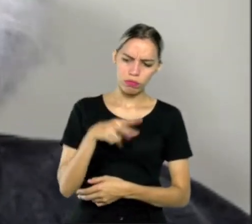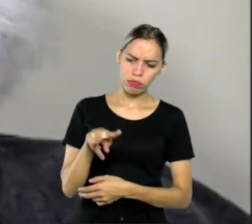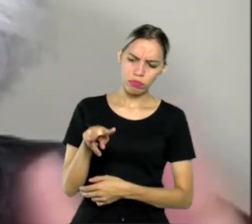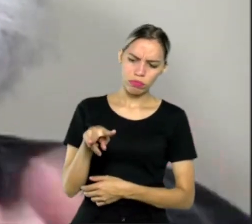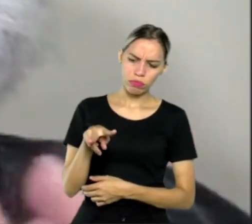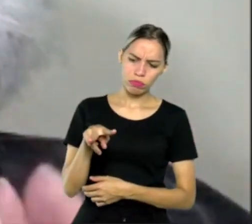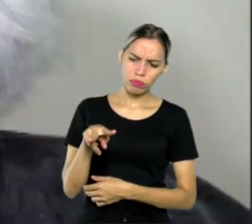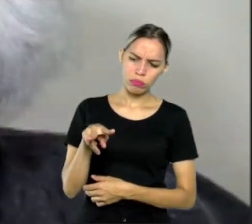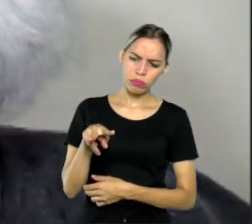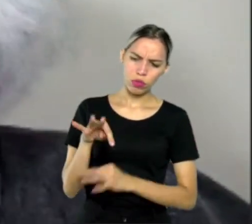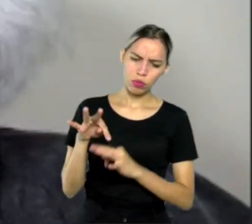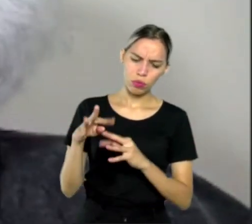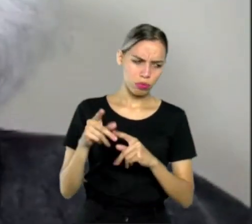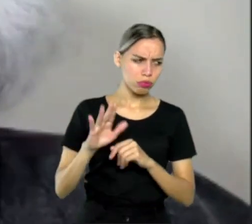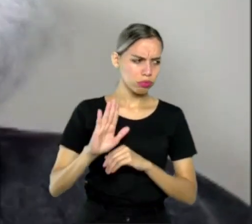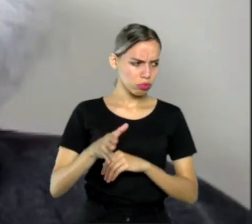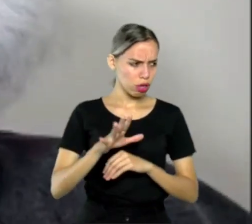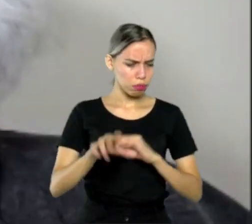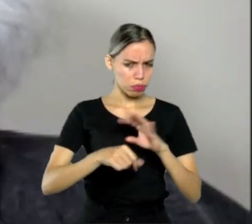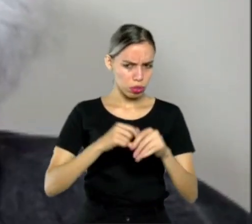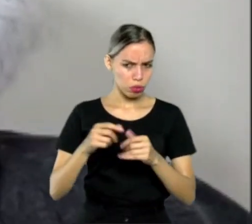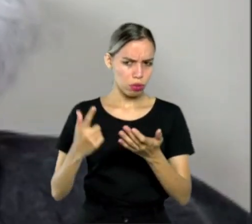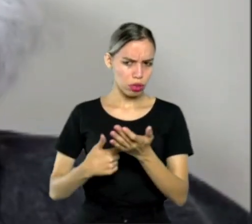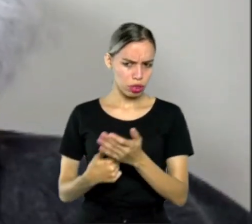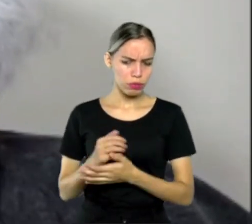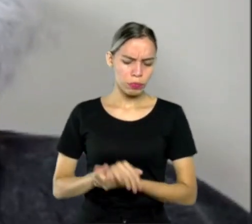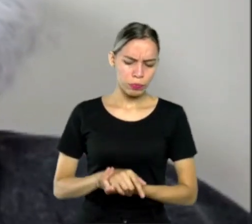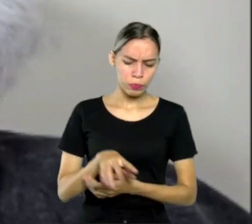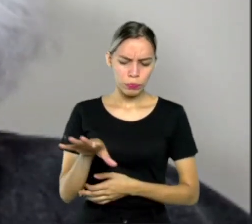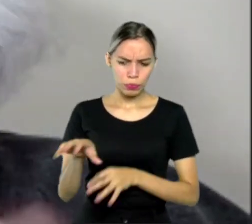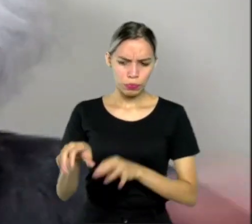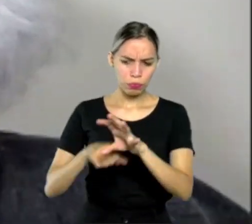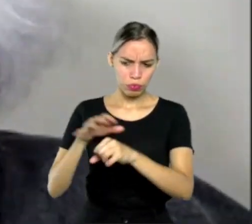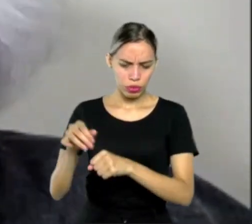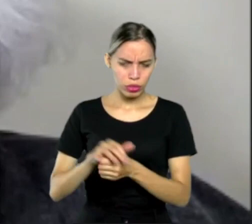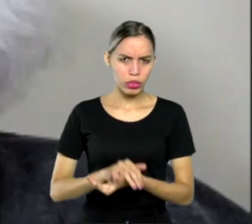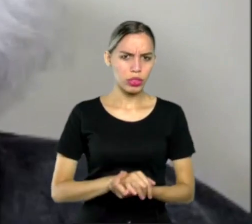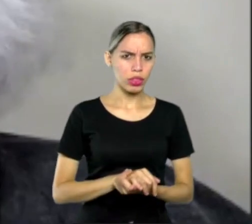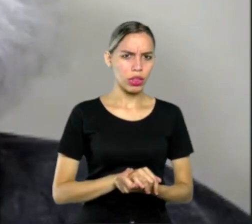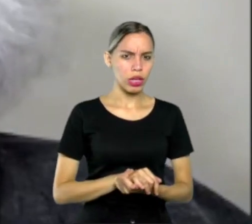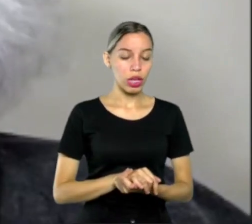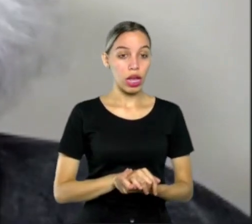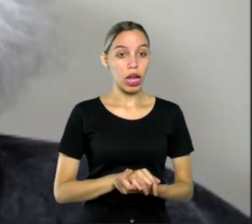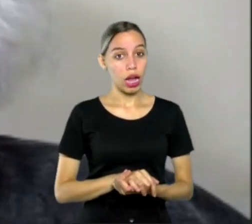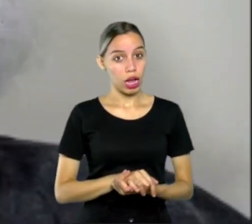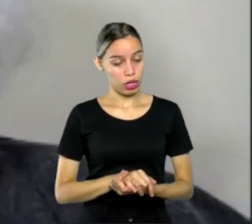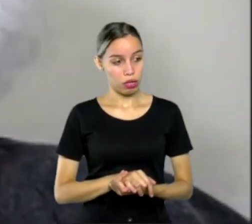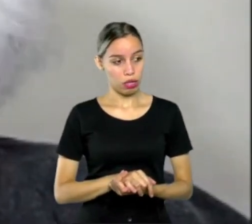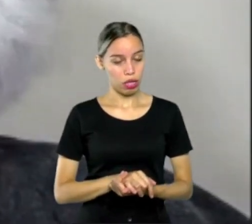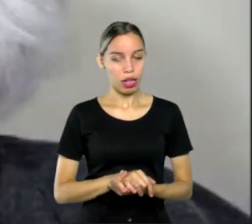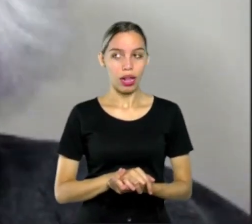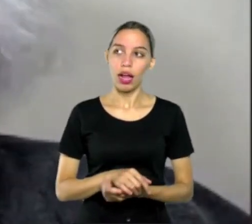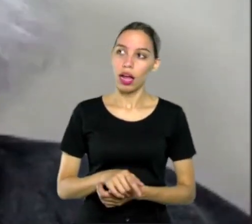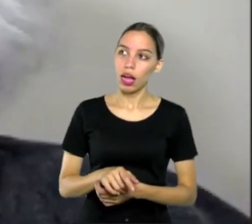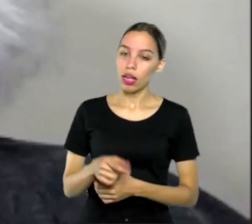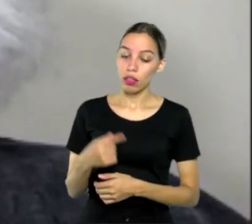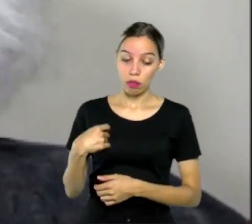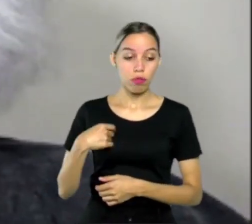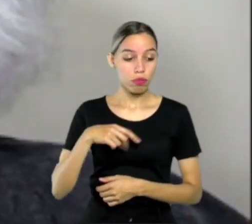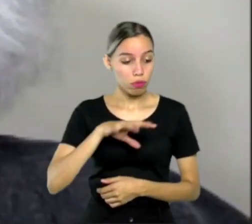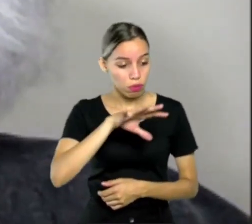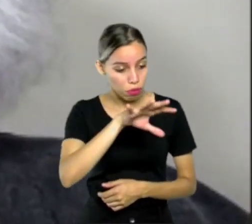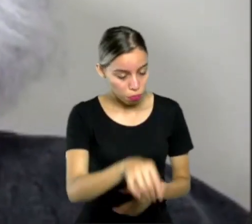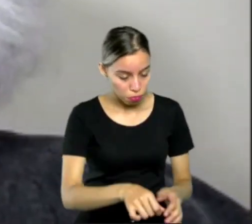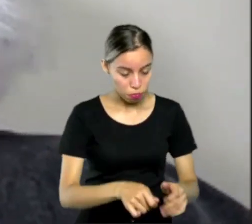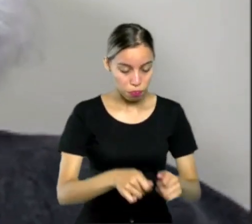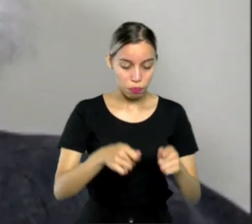olha, deixa eu te falar, você é muito pequena para ler Camões. Até hoje eu sou pequena para ler Camões, todo mundo é pequeno para ler